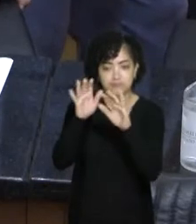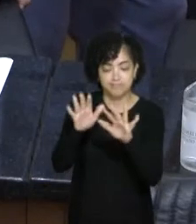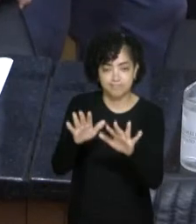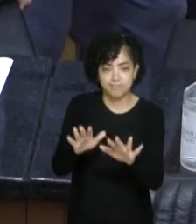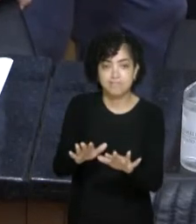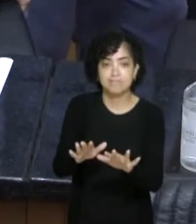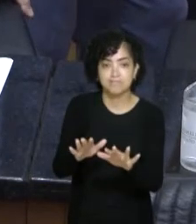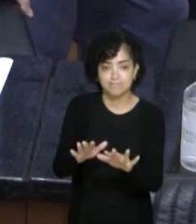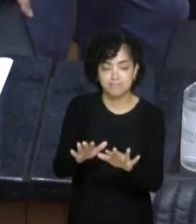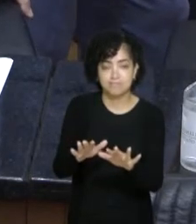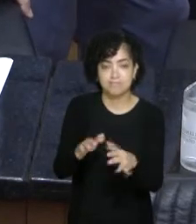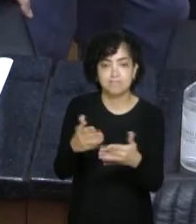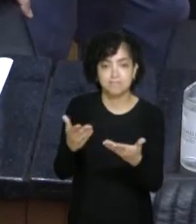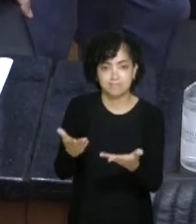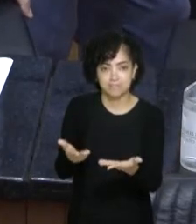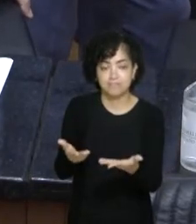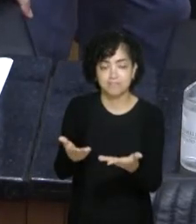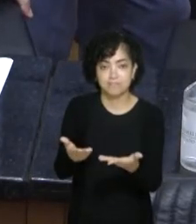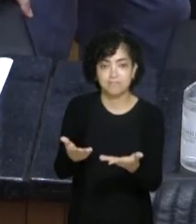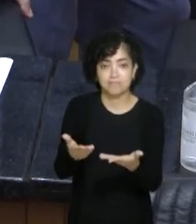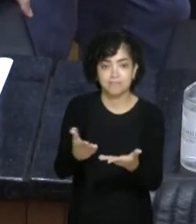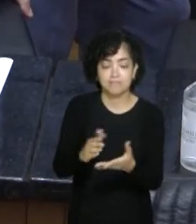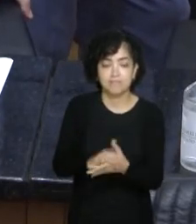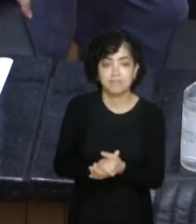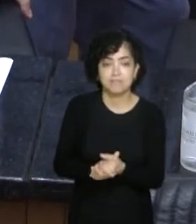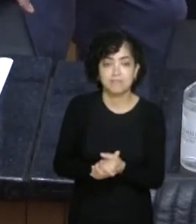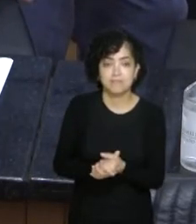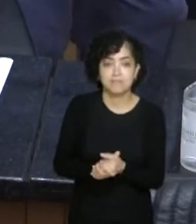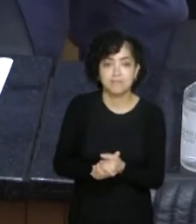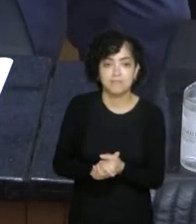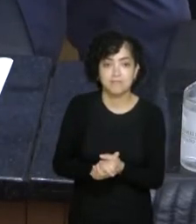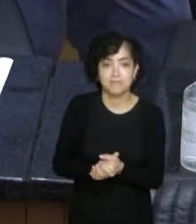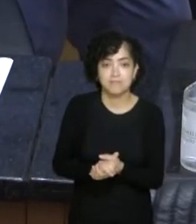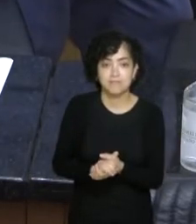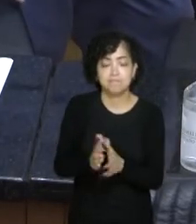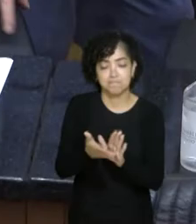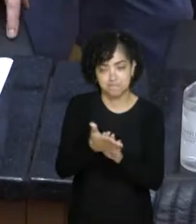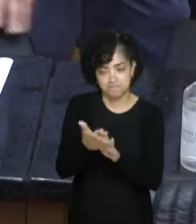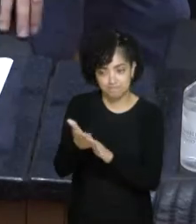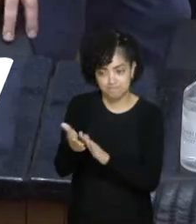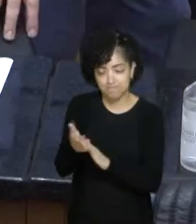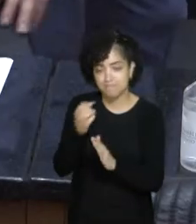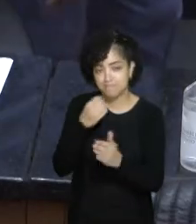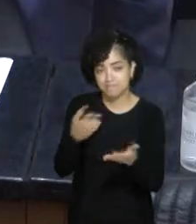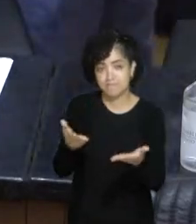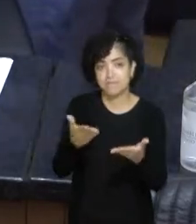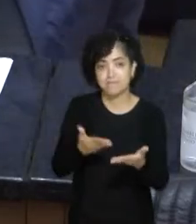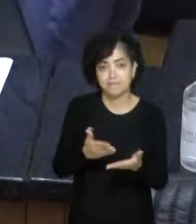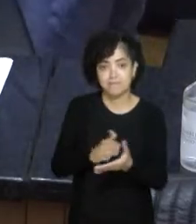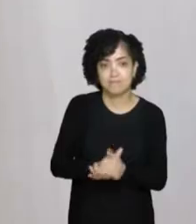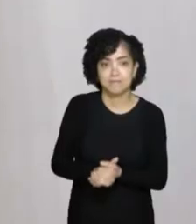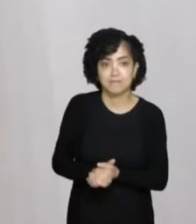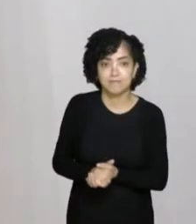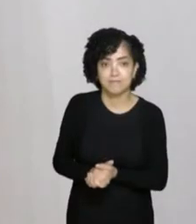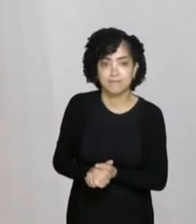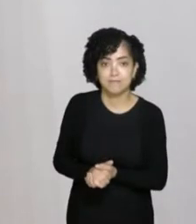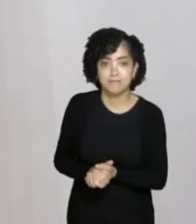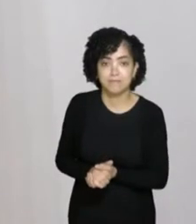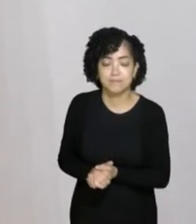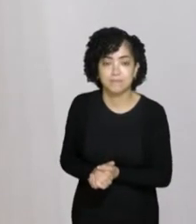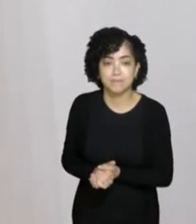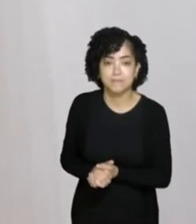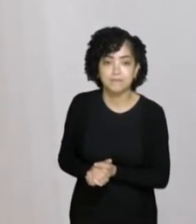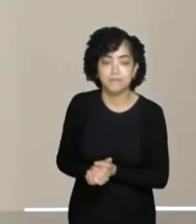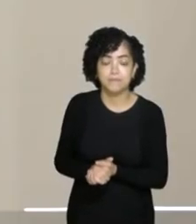ano que vem esteja de volta, quem sabe está aqui, estou lá em Brasília, mas estamos aí. Parabéns, seja bem-vindo. Obrigado, deputado.